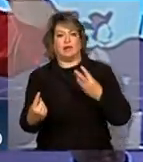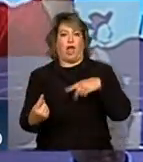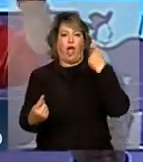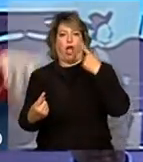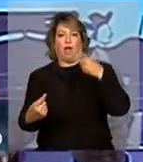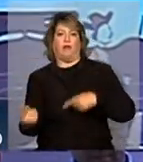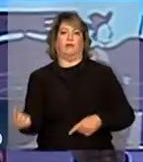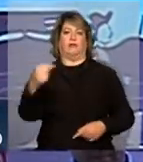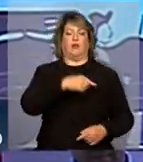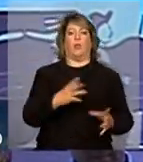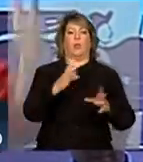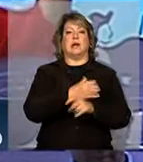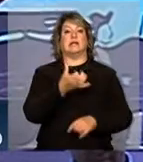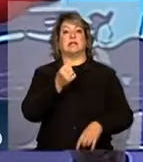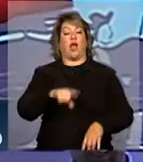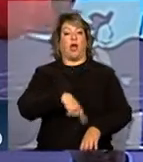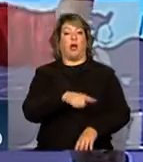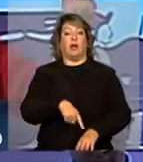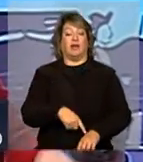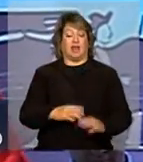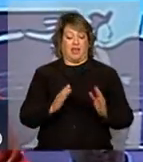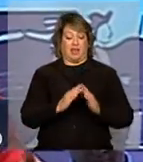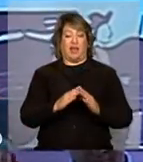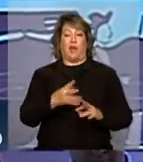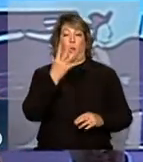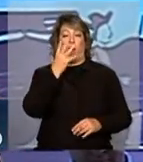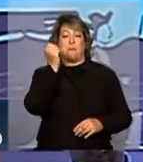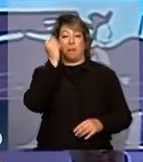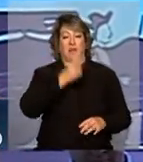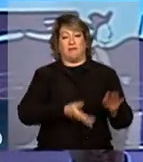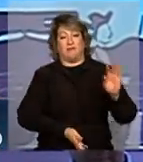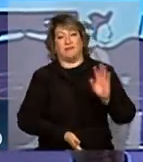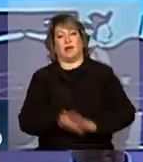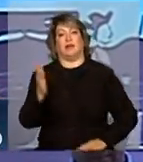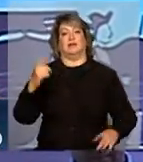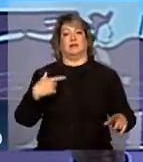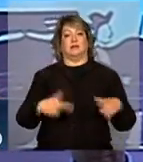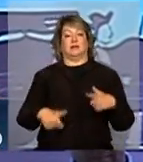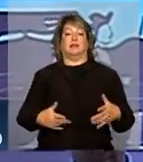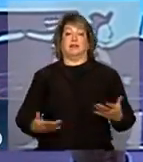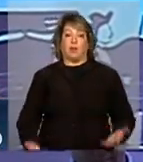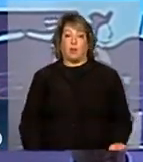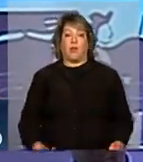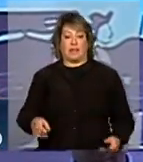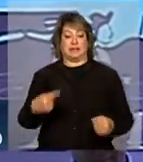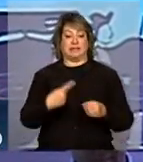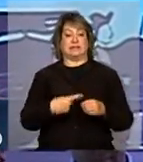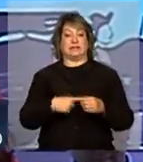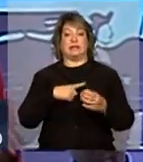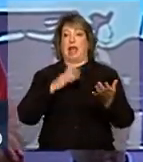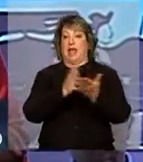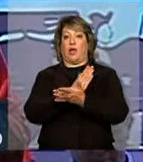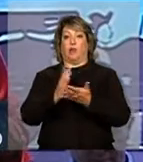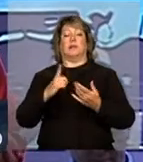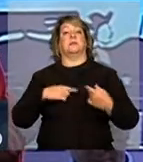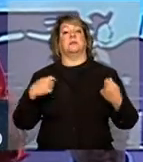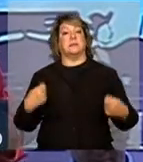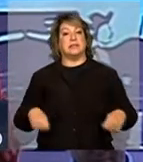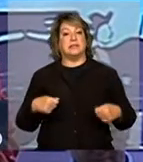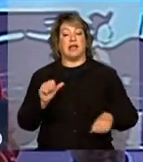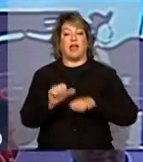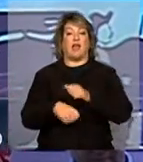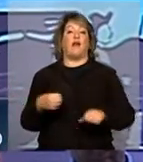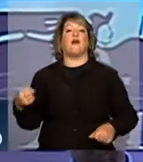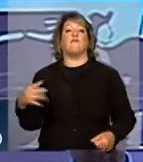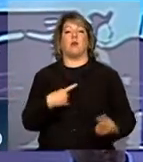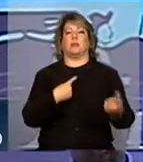dando 6 horas, que sai de casa às 4 da manhã. Então, as cidades brasileiras têm de ter uma reforma